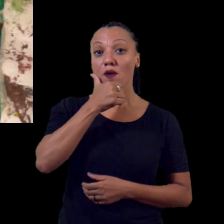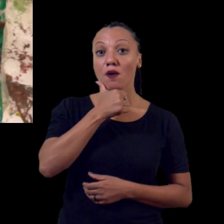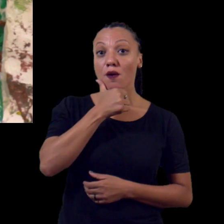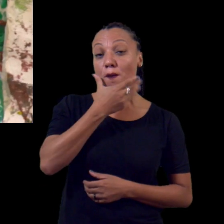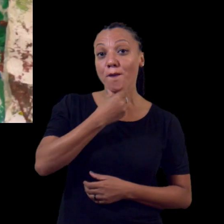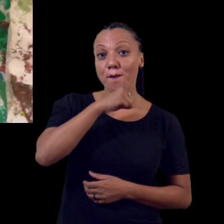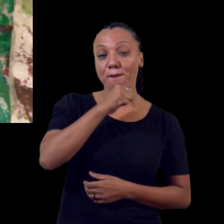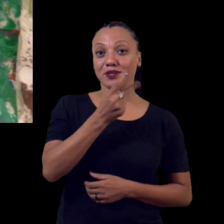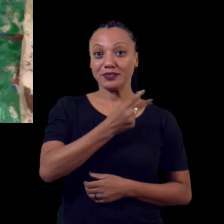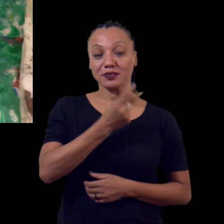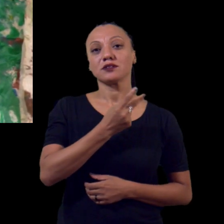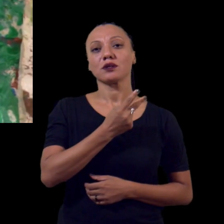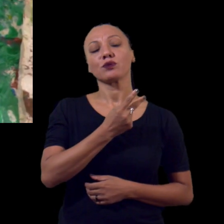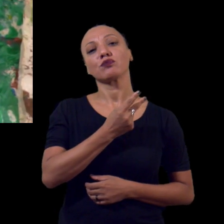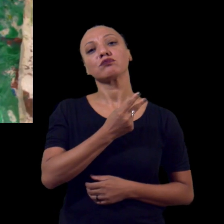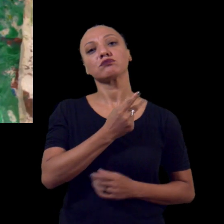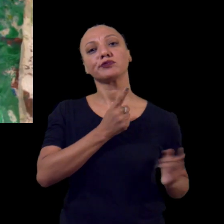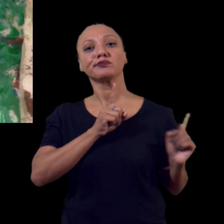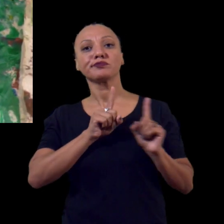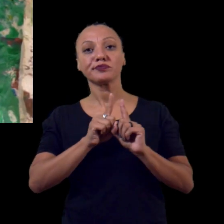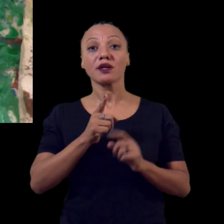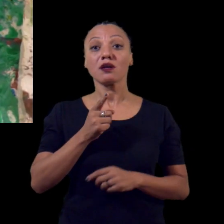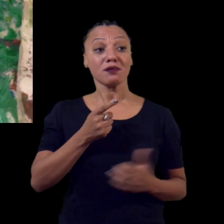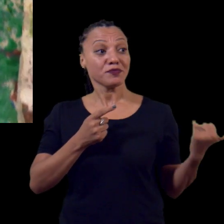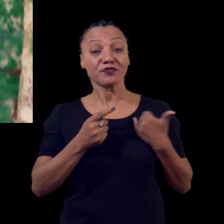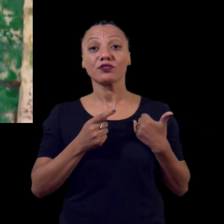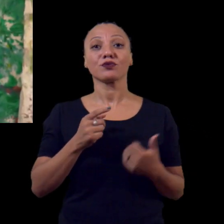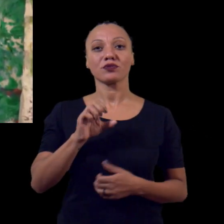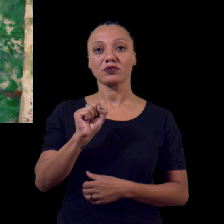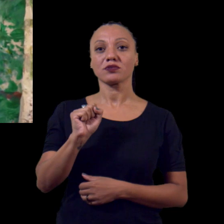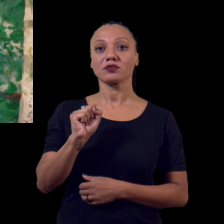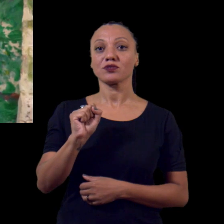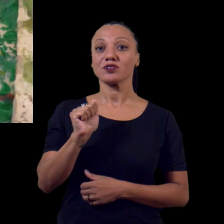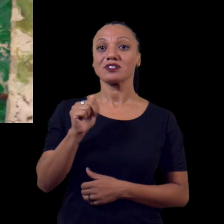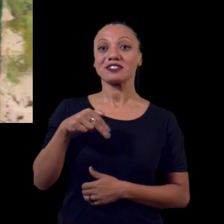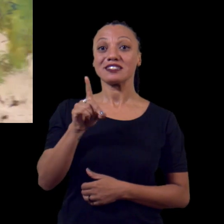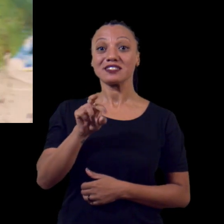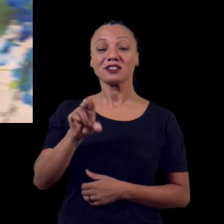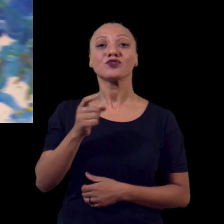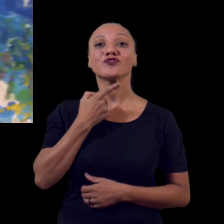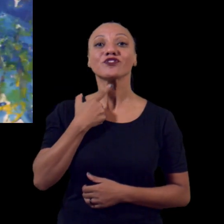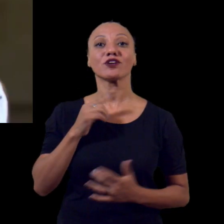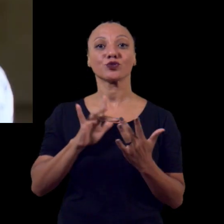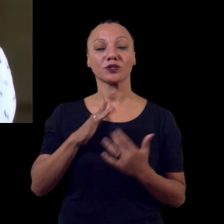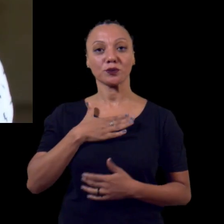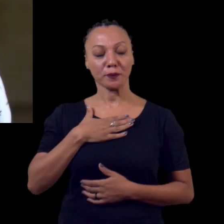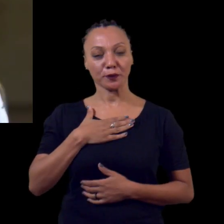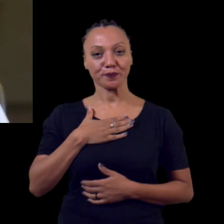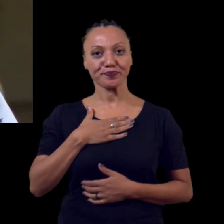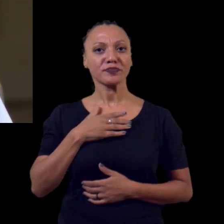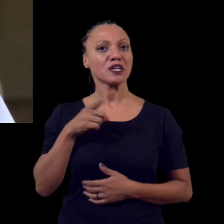conversar comigo. O Sandro falou assim: Marco, você gostaria de atuar?